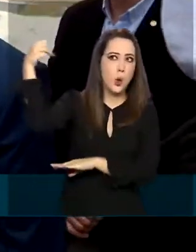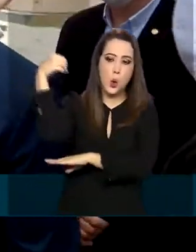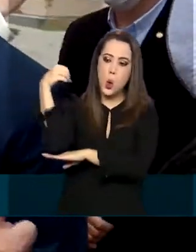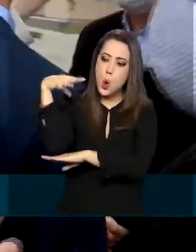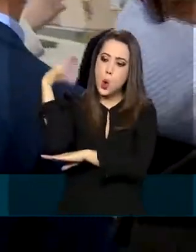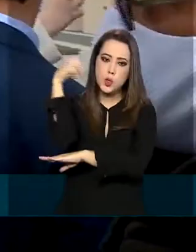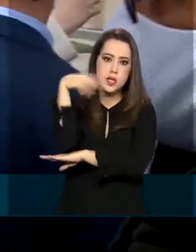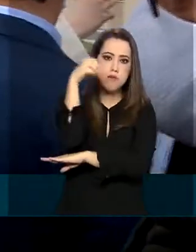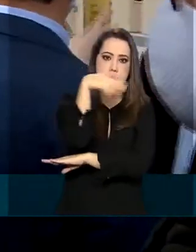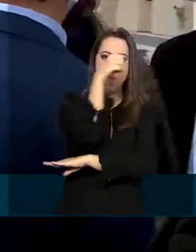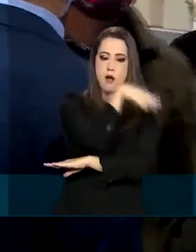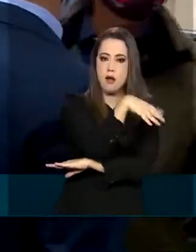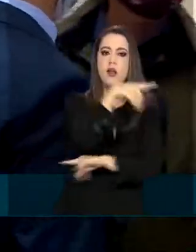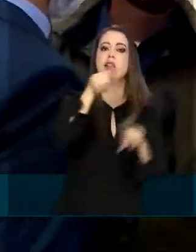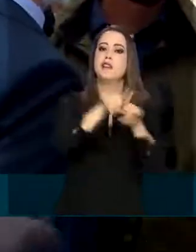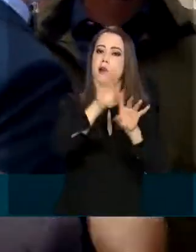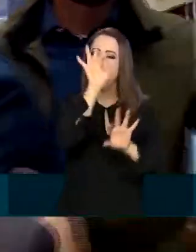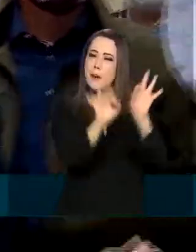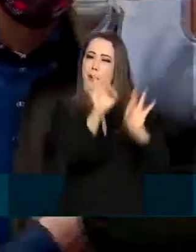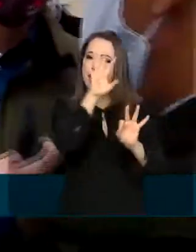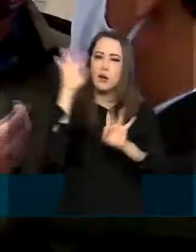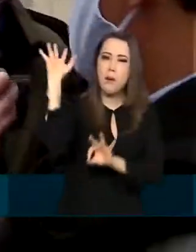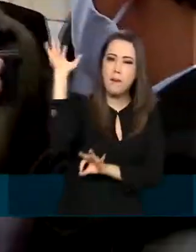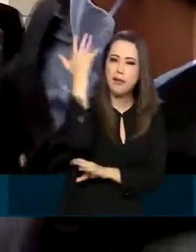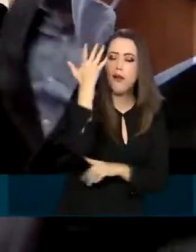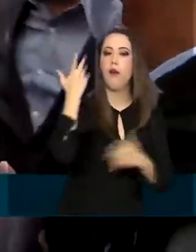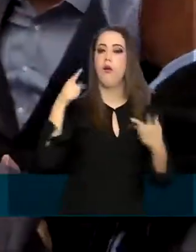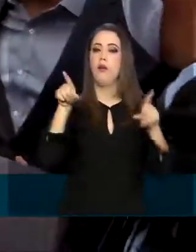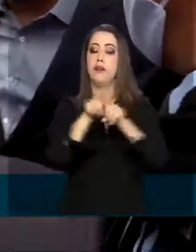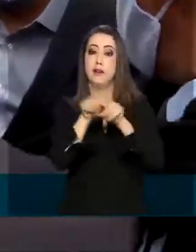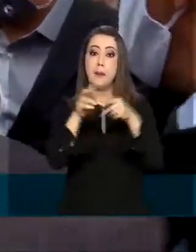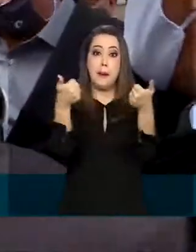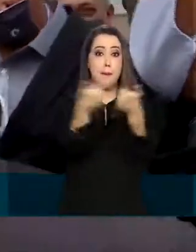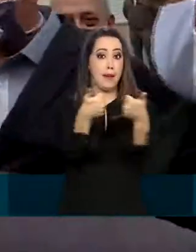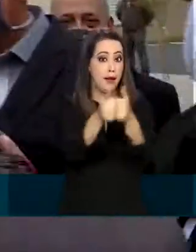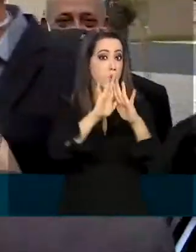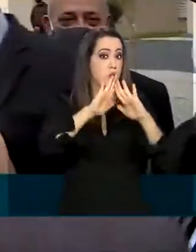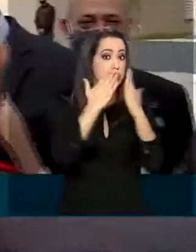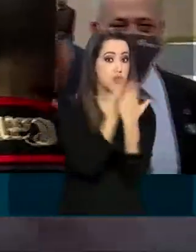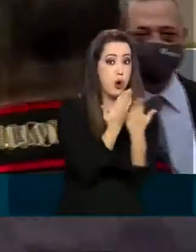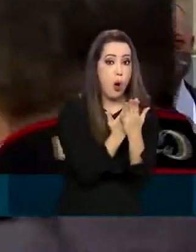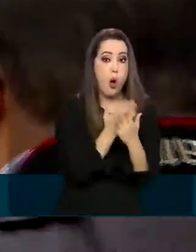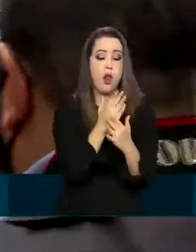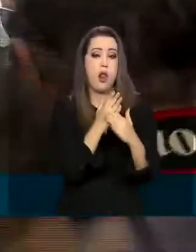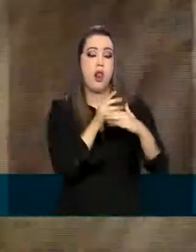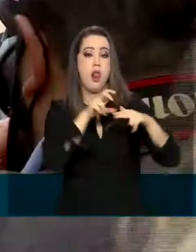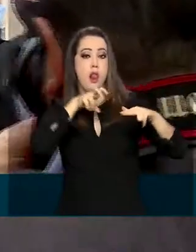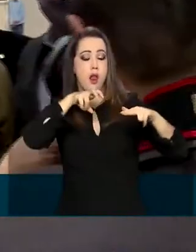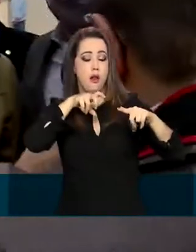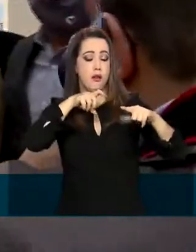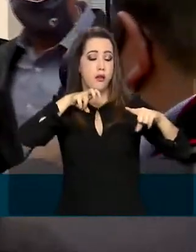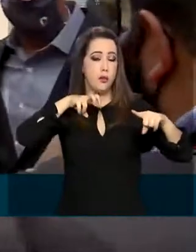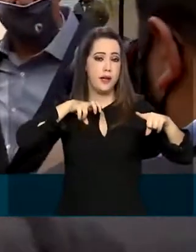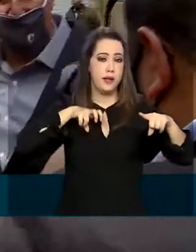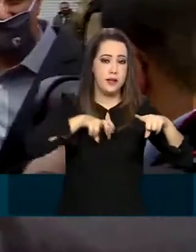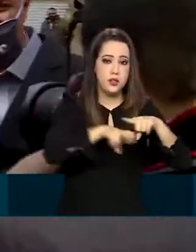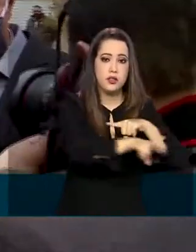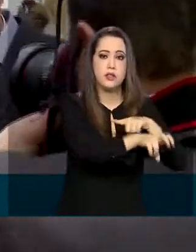pública, pavimentação e urbanização, além de estarem próximos a escolas, creches e outros equipamentos